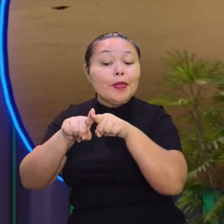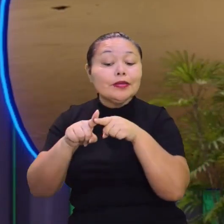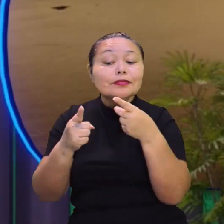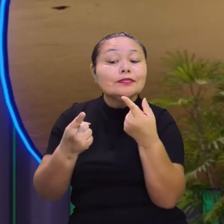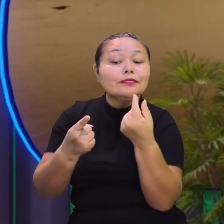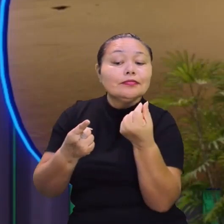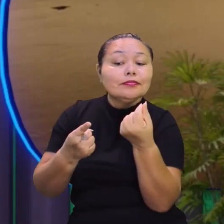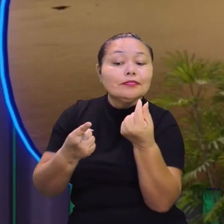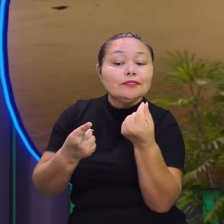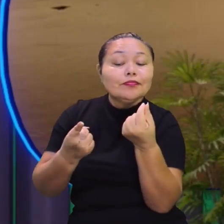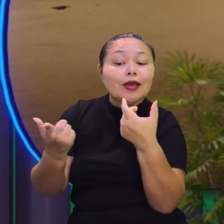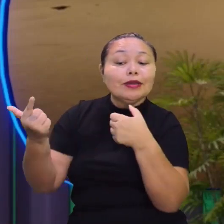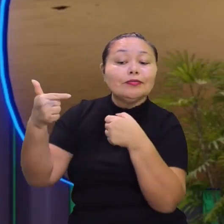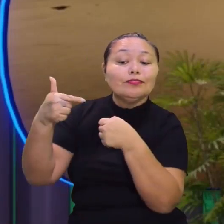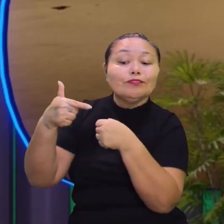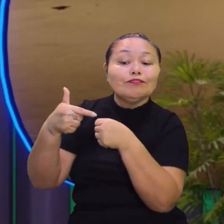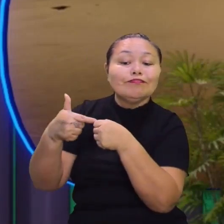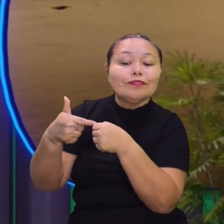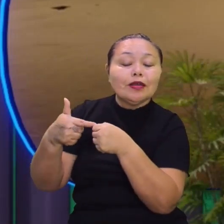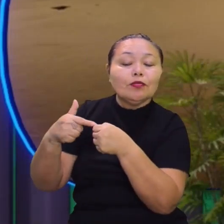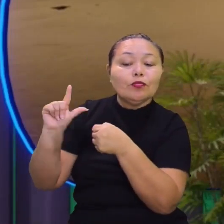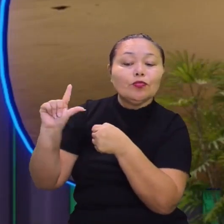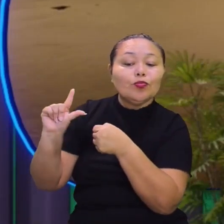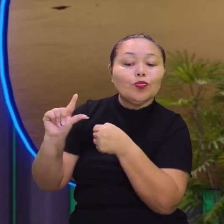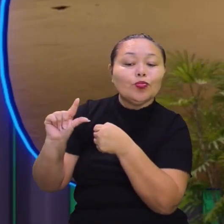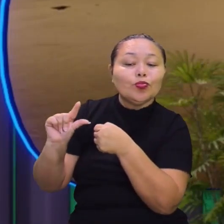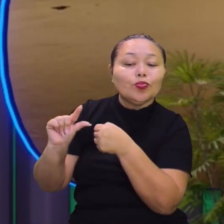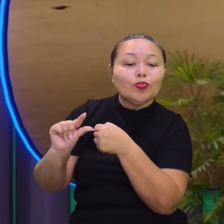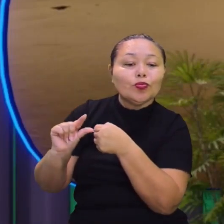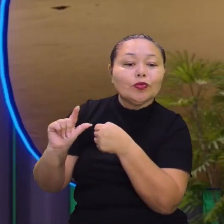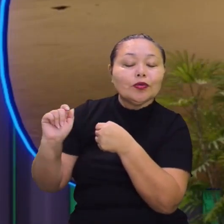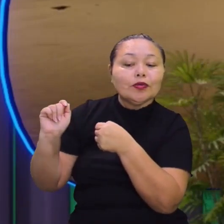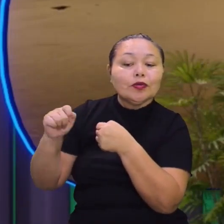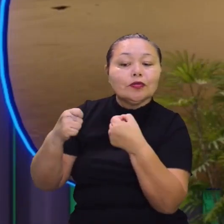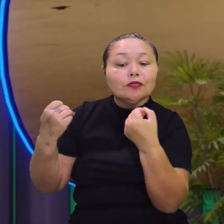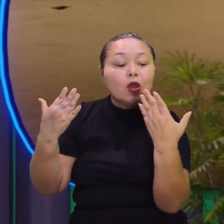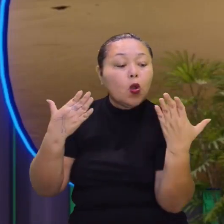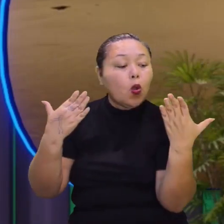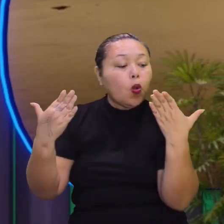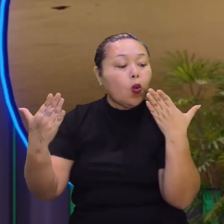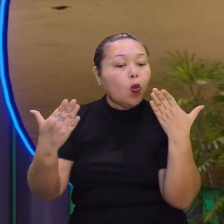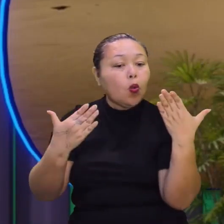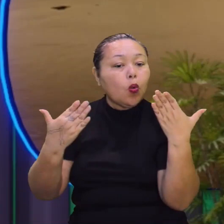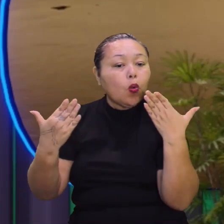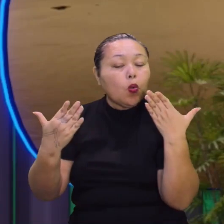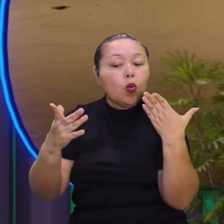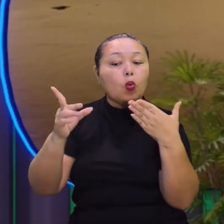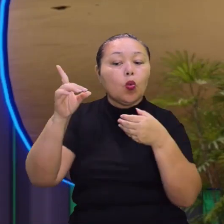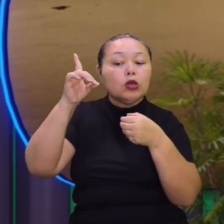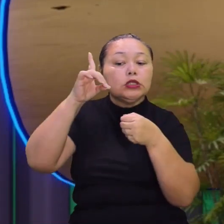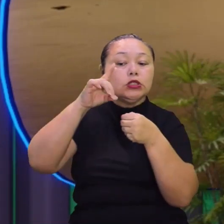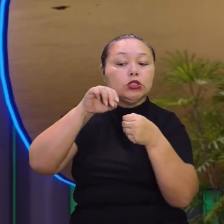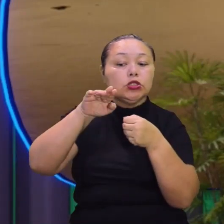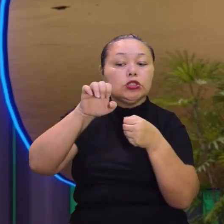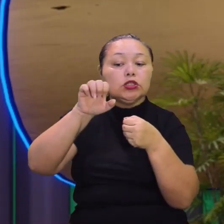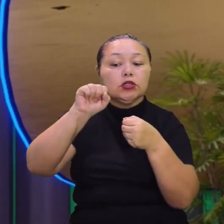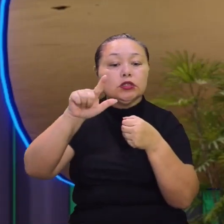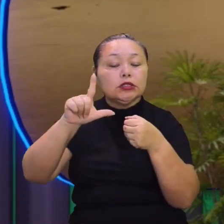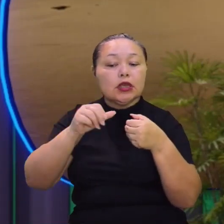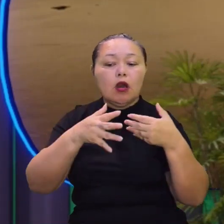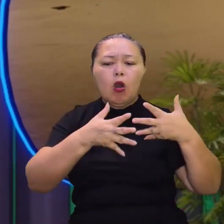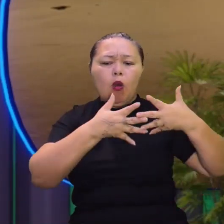econômica do combustível. Consome menos se a gente for comparar com o diesel lá